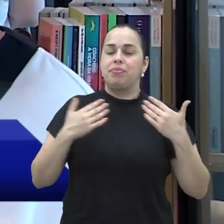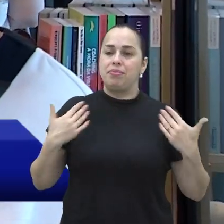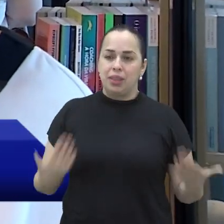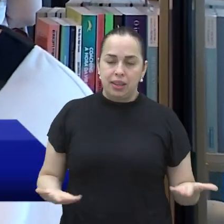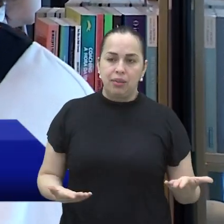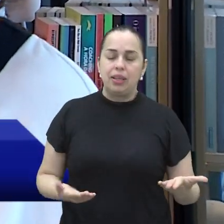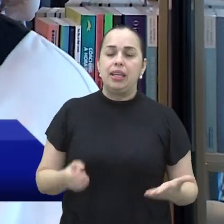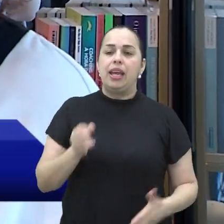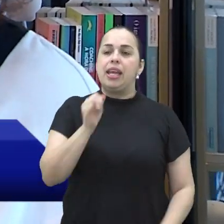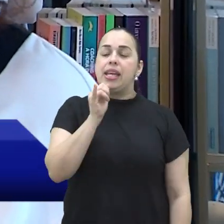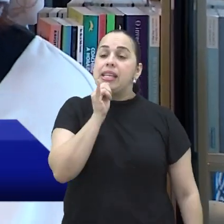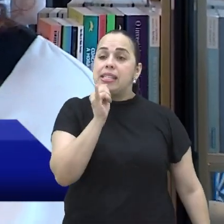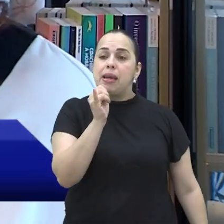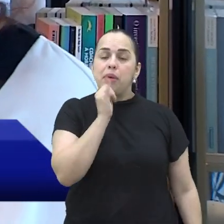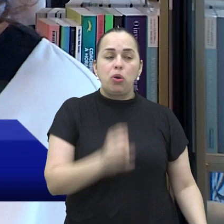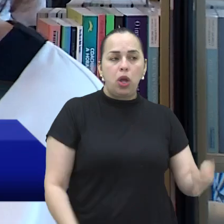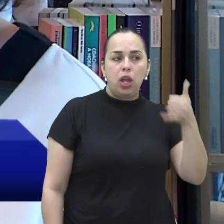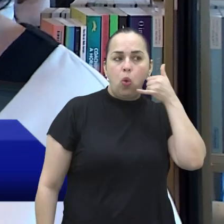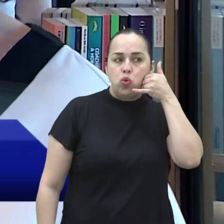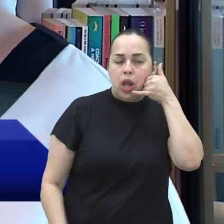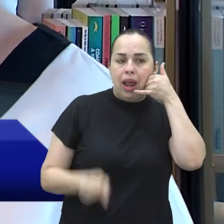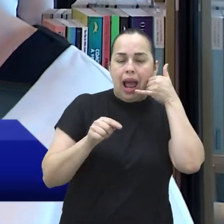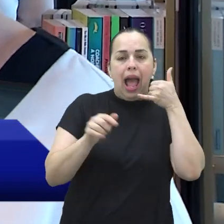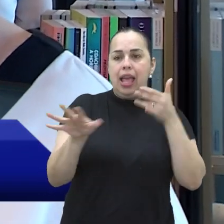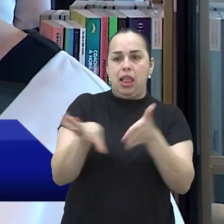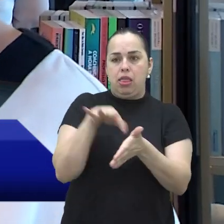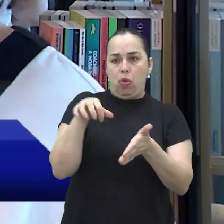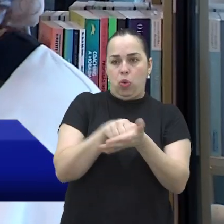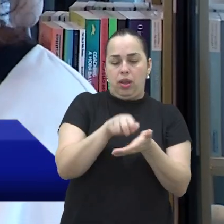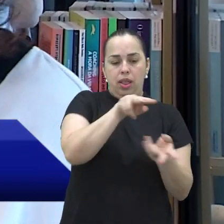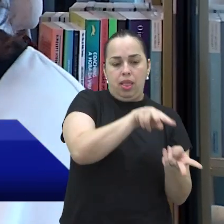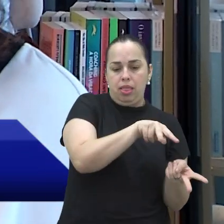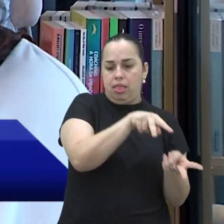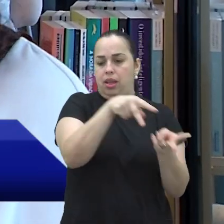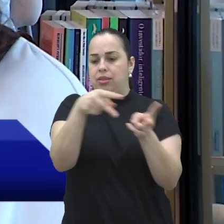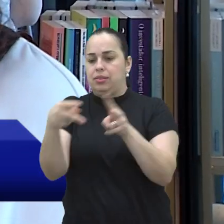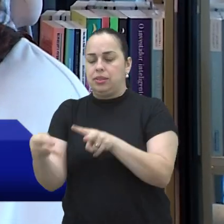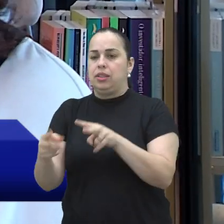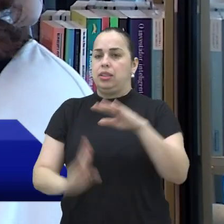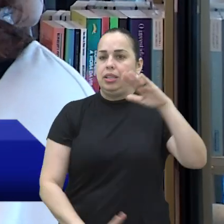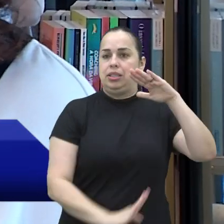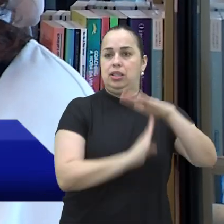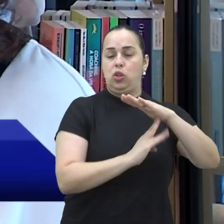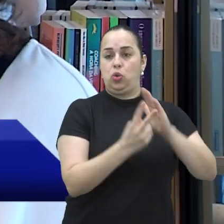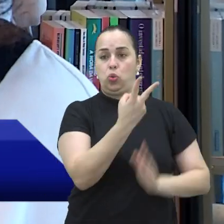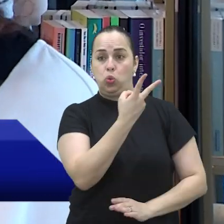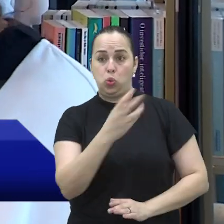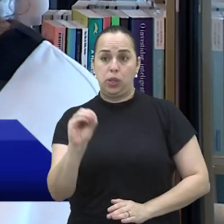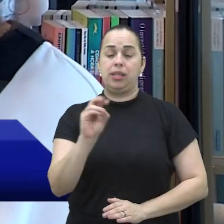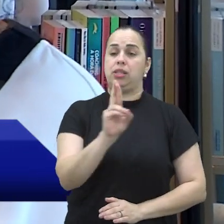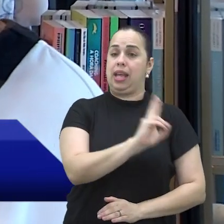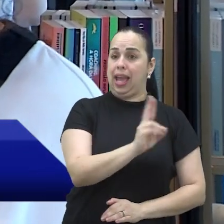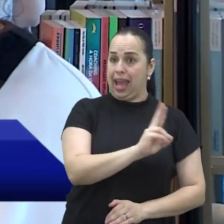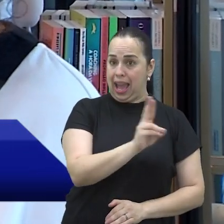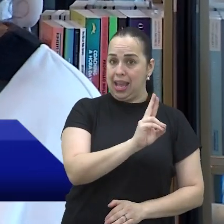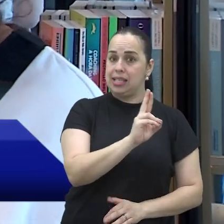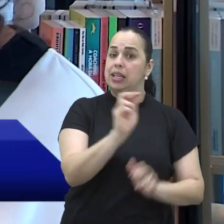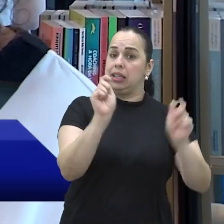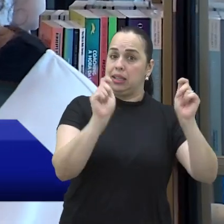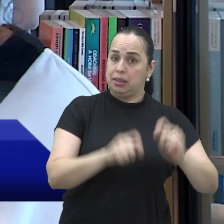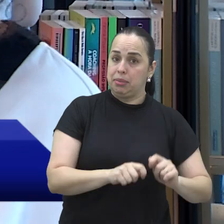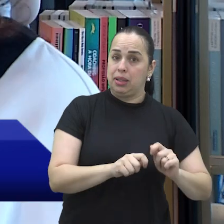instituições financeiras. Então, se eu tenho um celular que eu não cadastrei e faço o Pix por ele, eu vou ter um limite de R$ 200